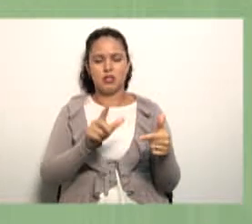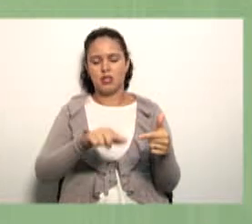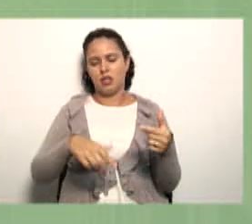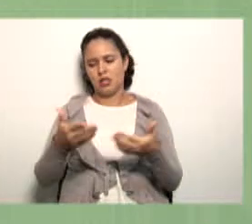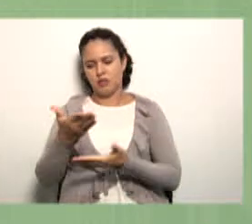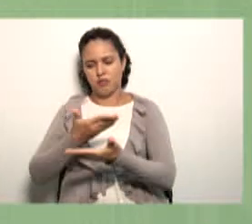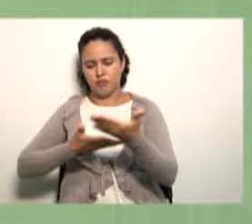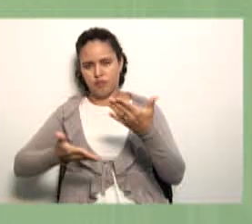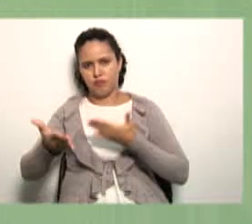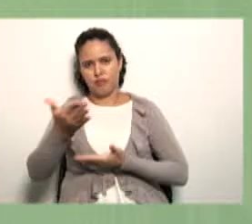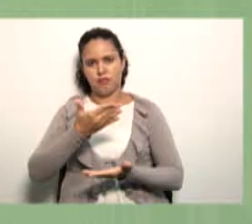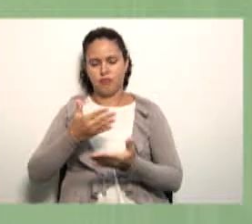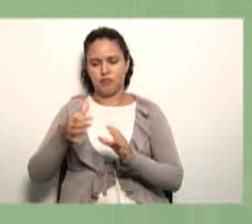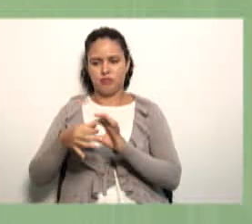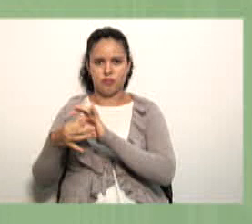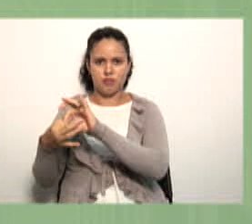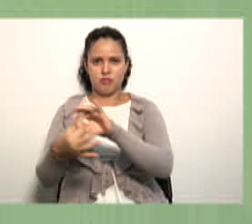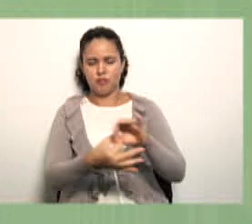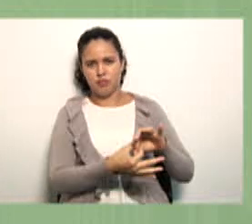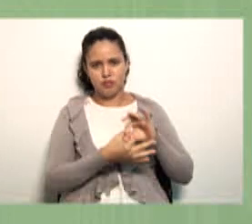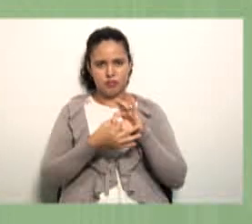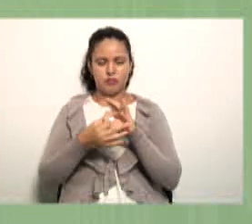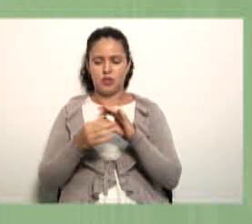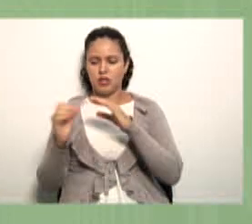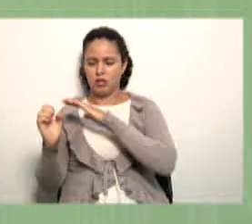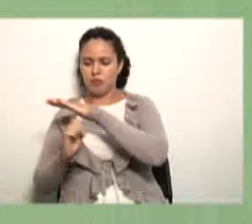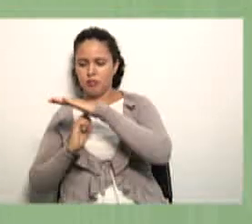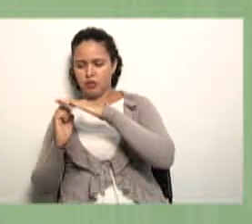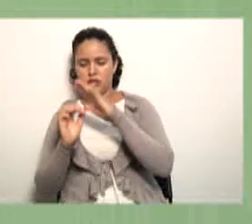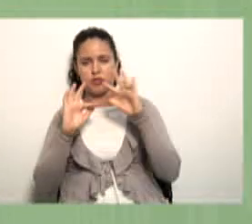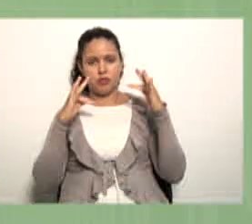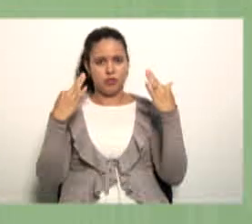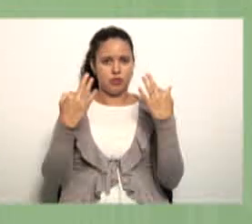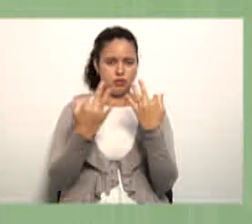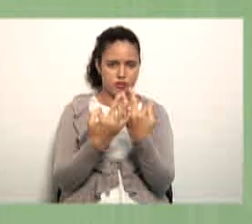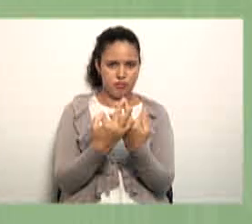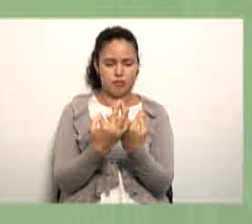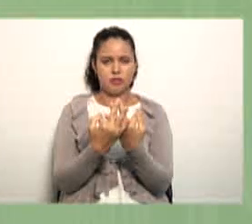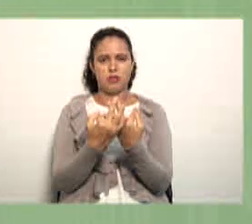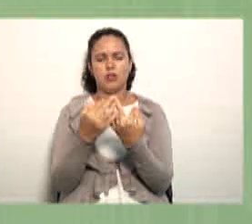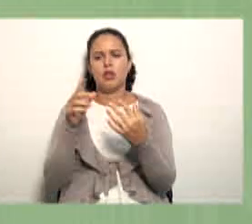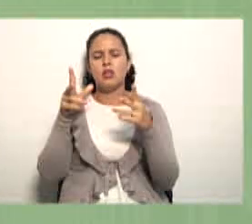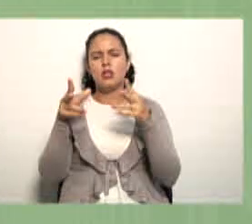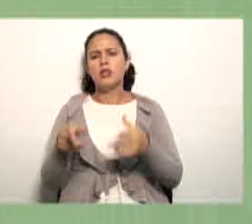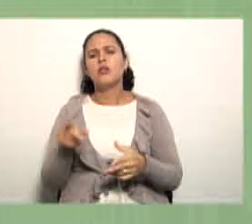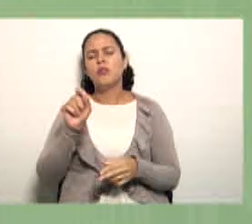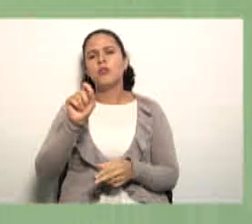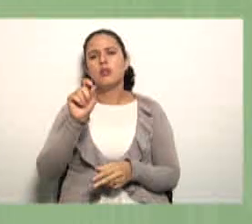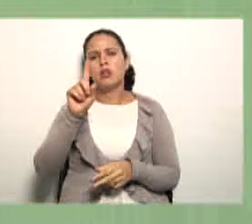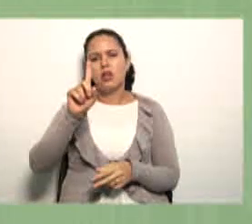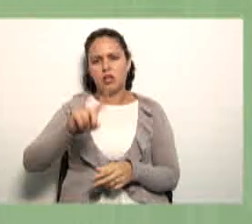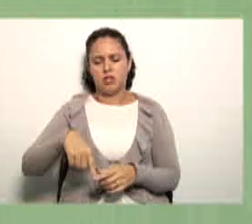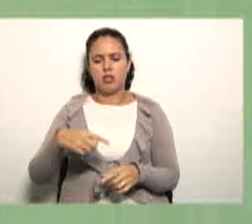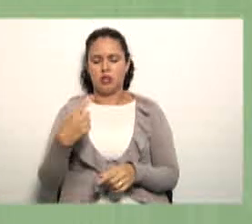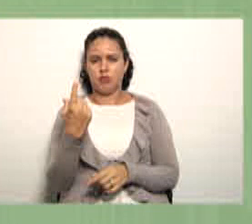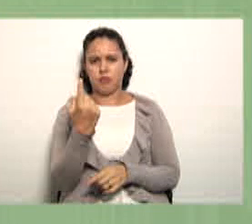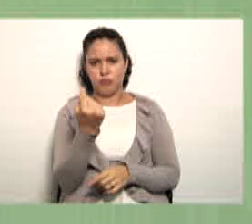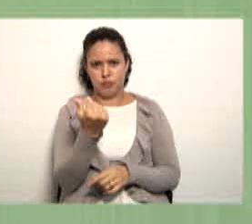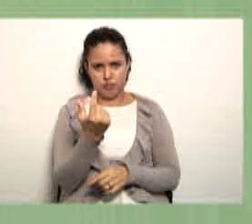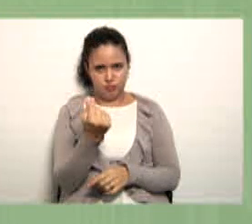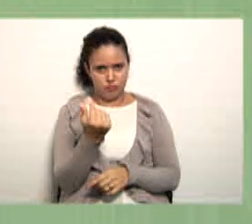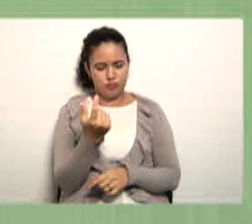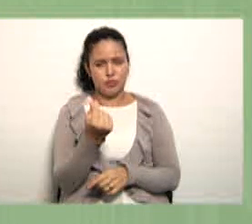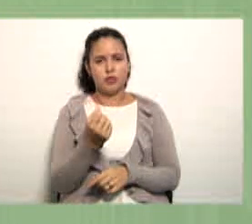interações entre as empresas e as famílias têm algo em comum: o preço e o interesse próprio. Então, a gente está falando